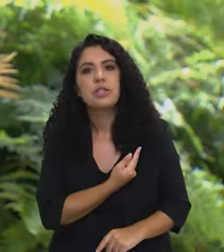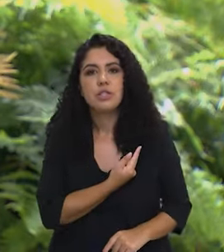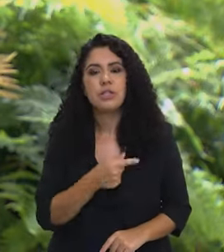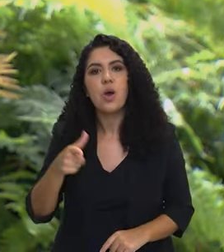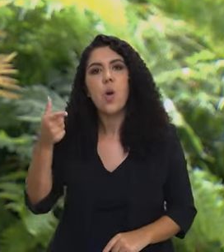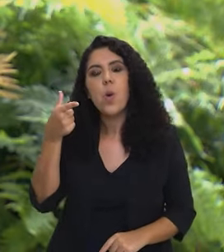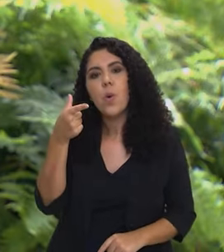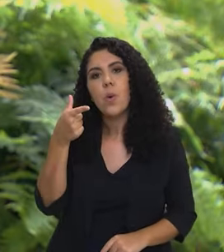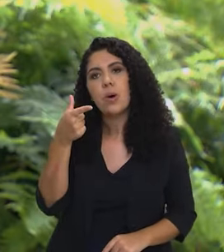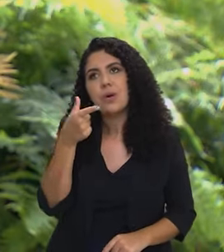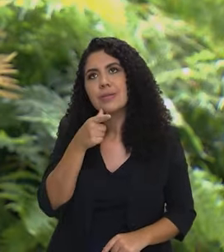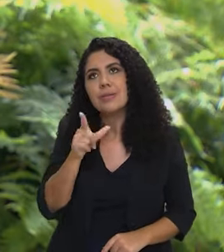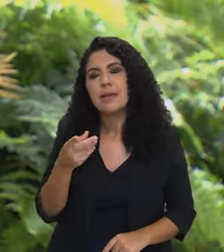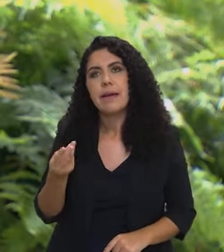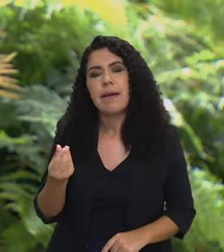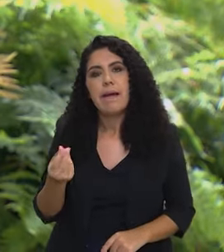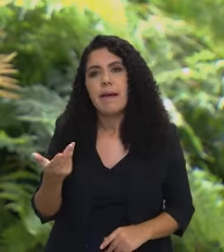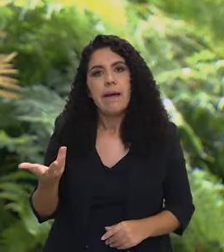conseguir